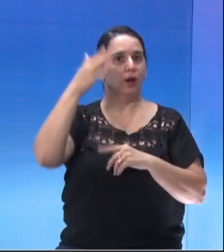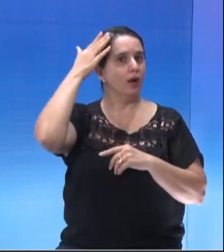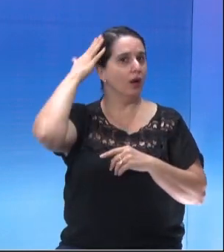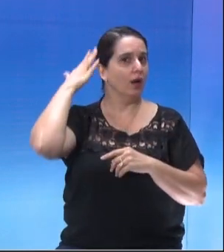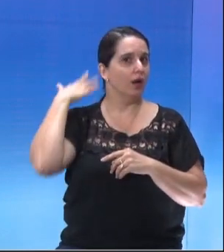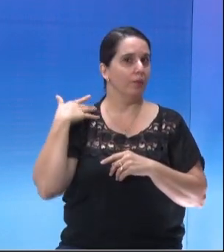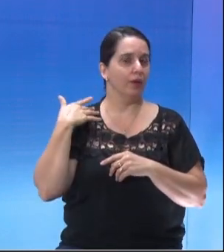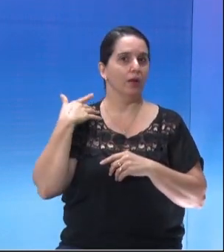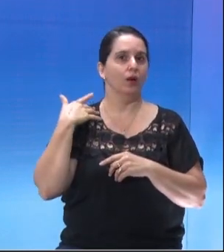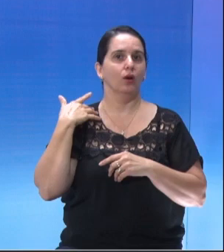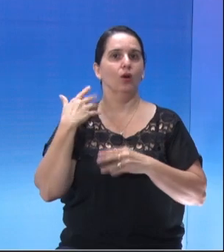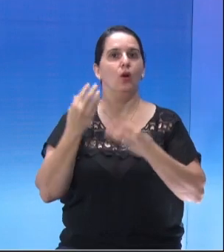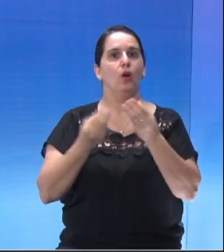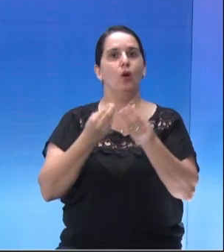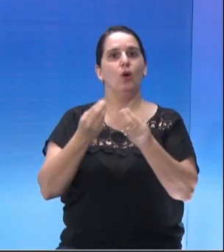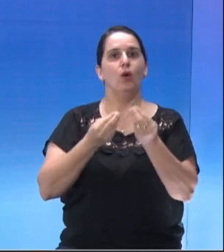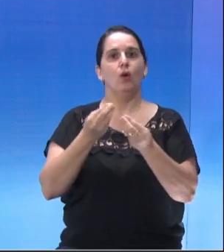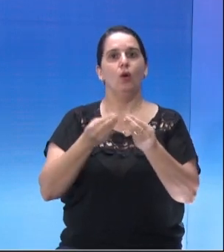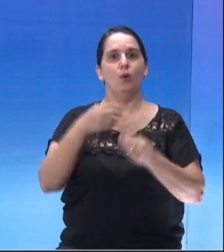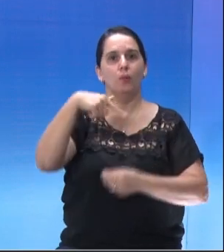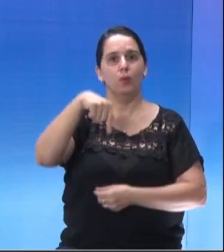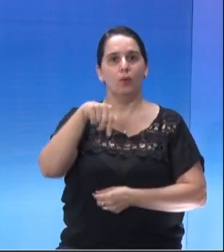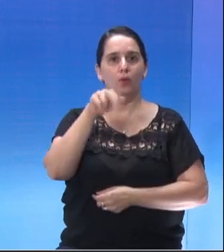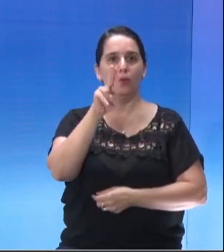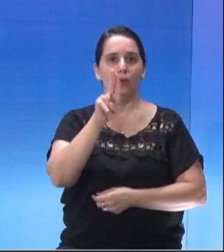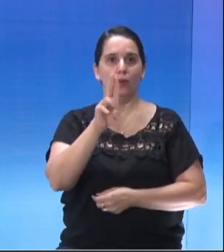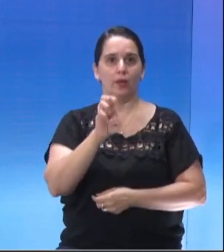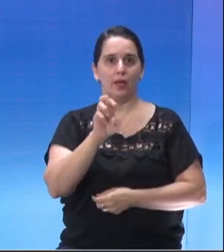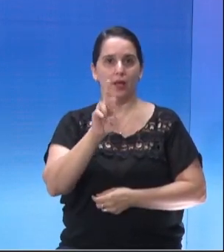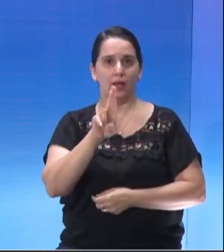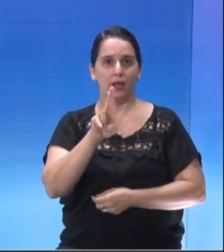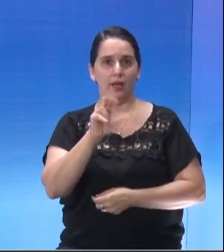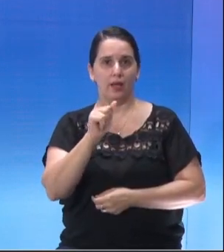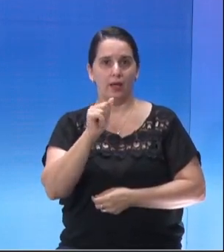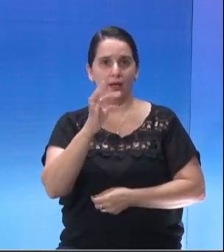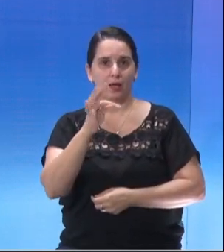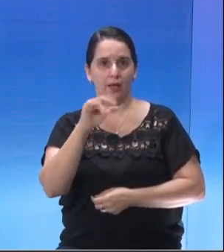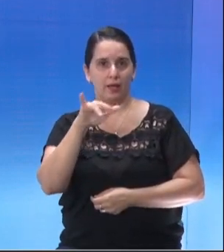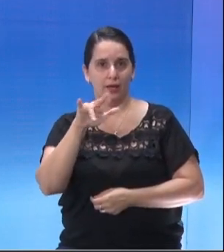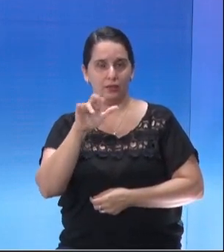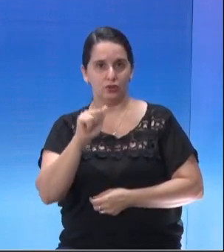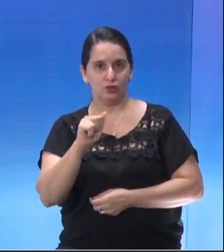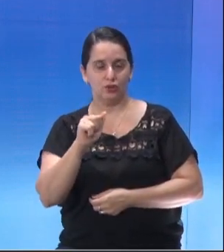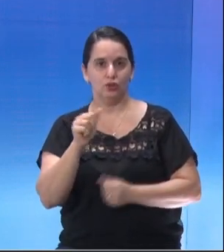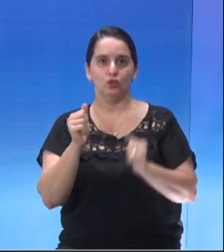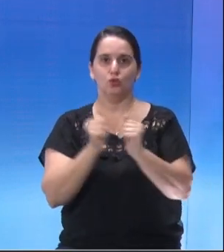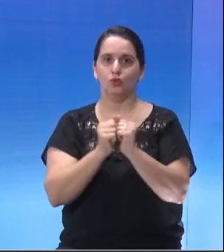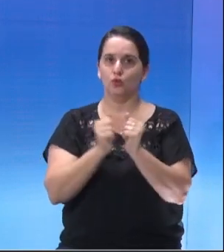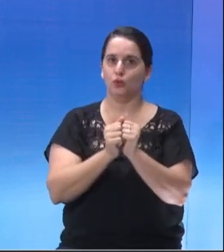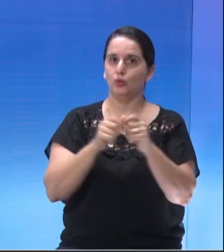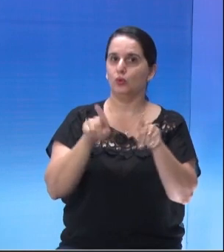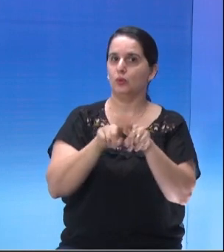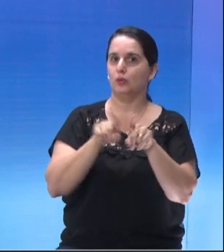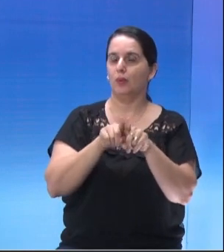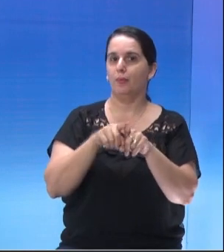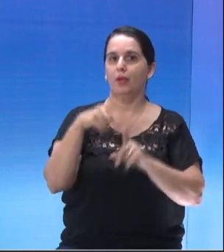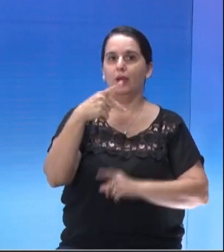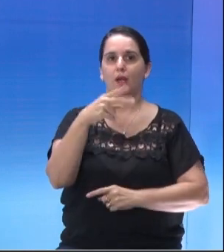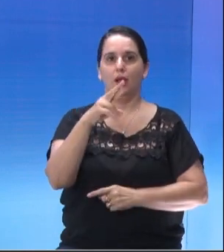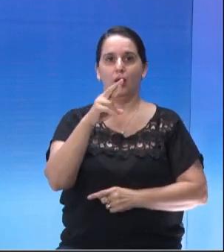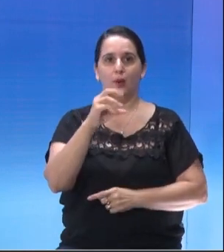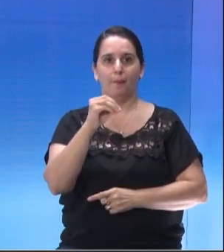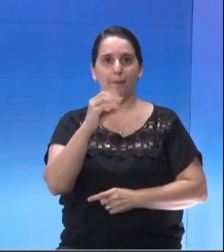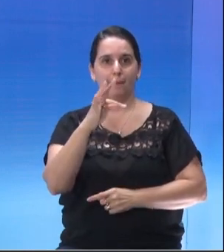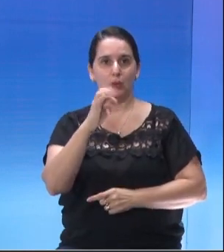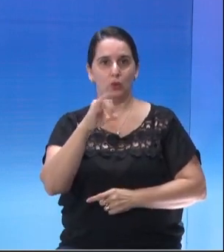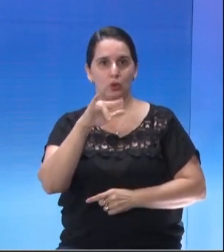de 85% por queratina, que é um tipo de proteína, correto? Caso isso fosse verdade, o simples fato de